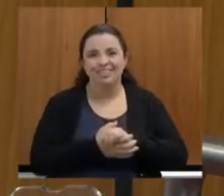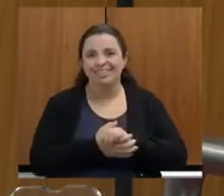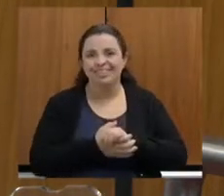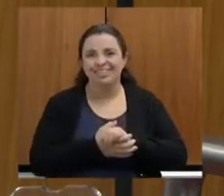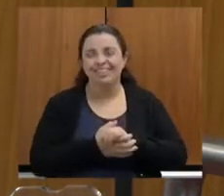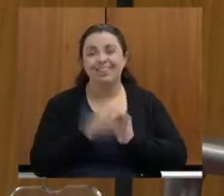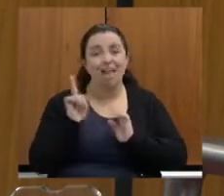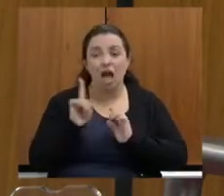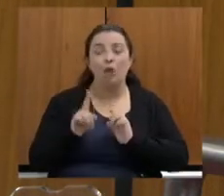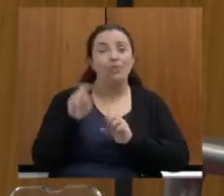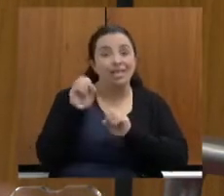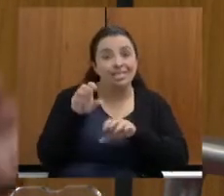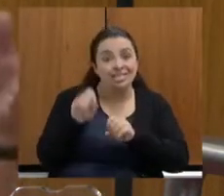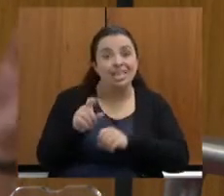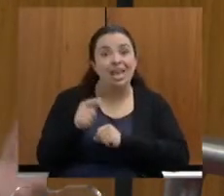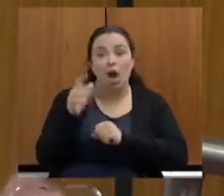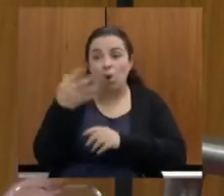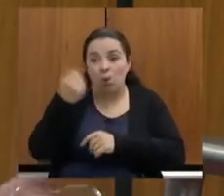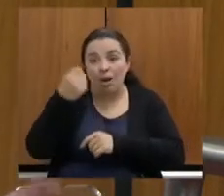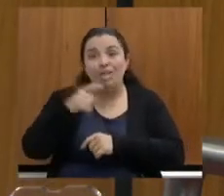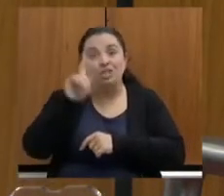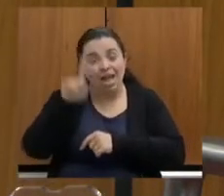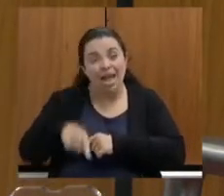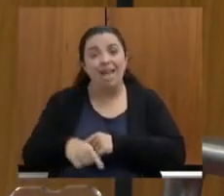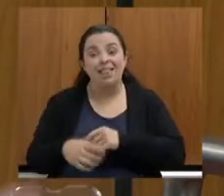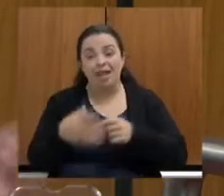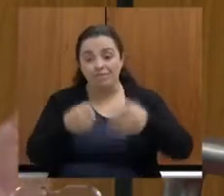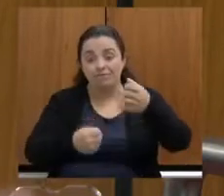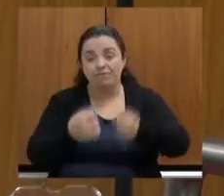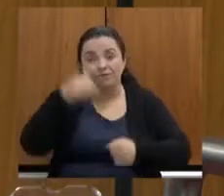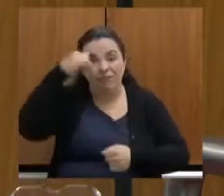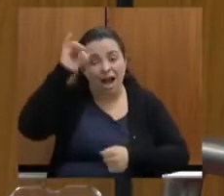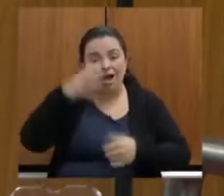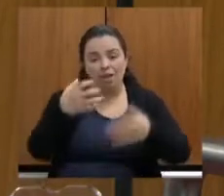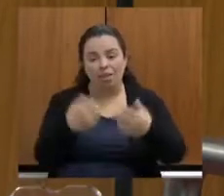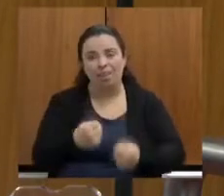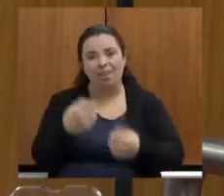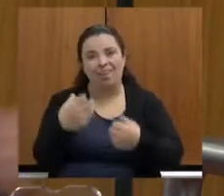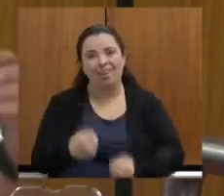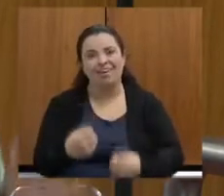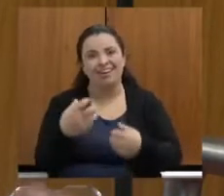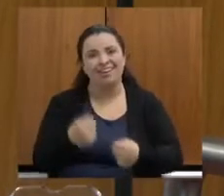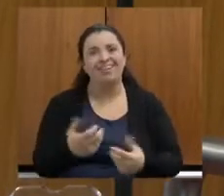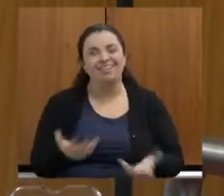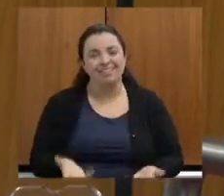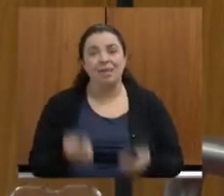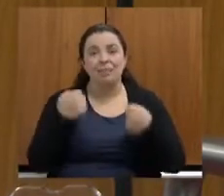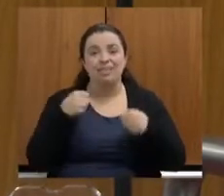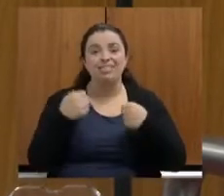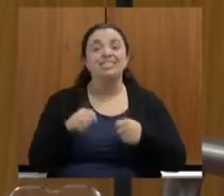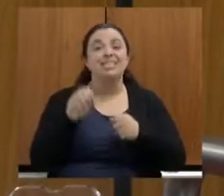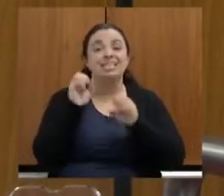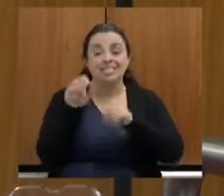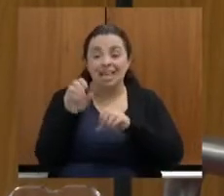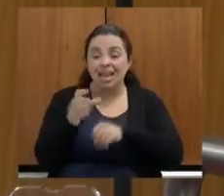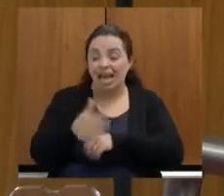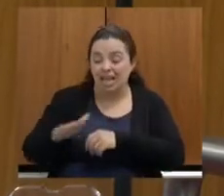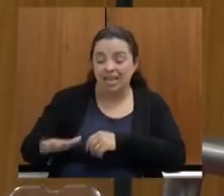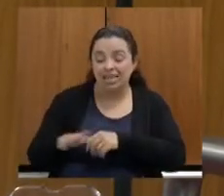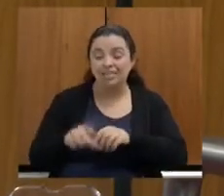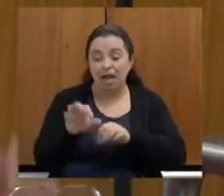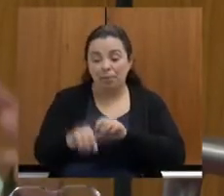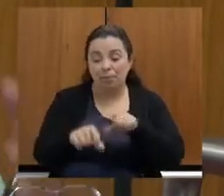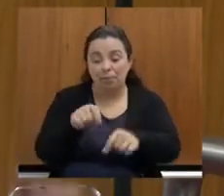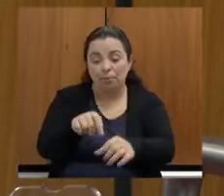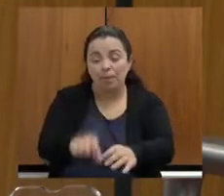não tem que ensinar que é da vaca tem que ensinar a criança pegar a terra a plantar que uma sementinha que ele joga se transforma